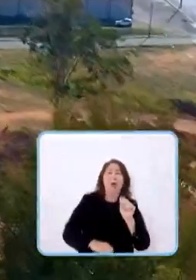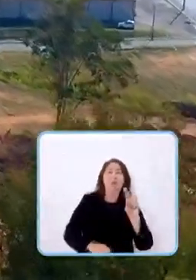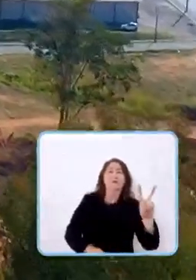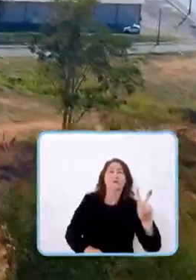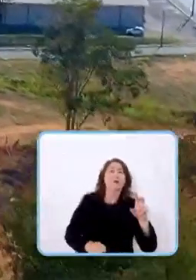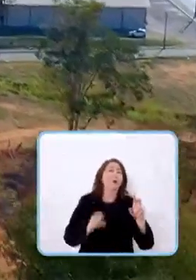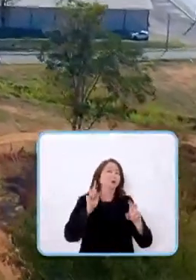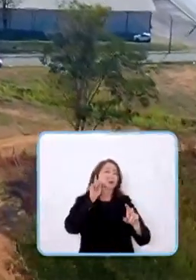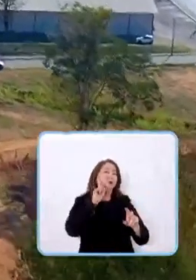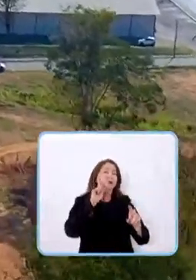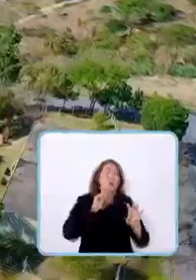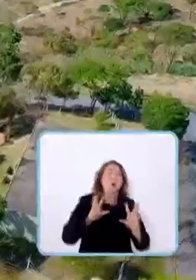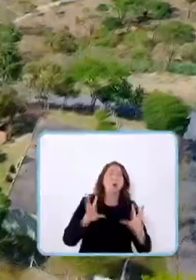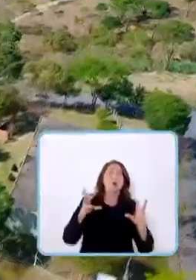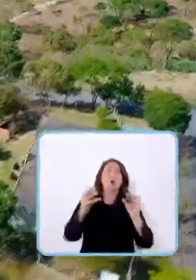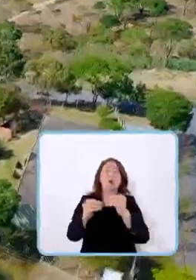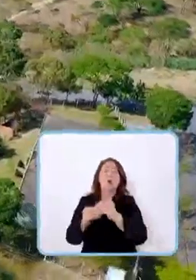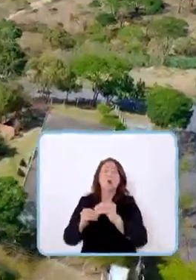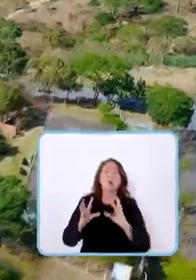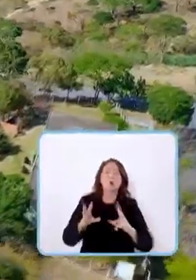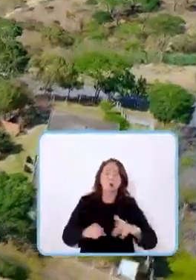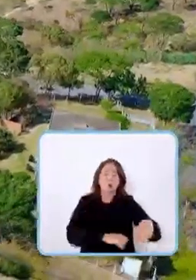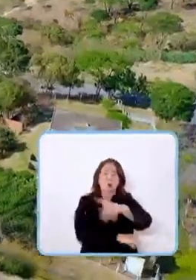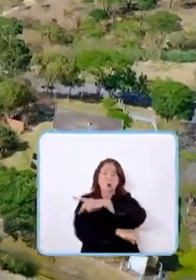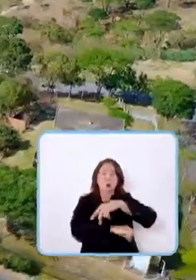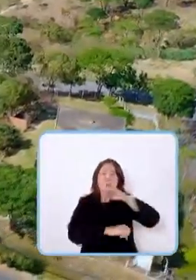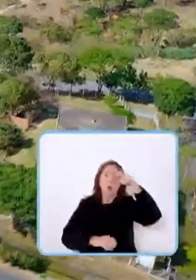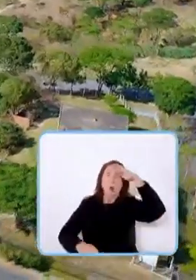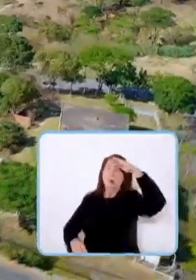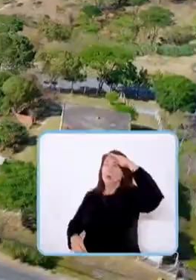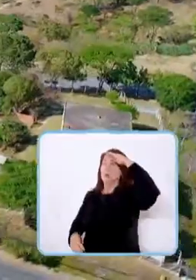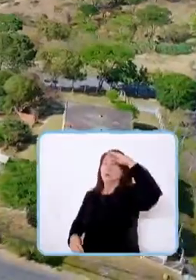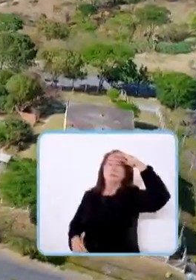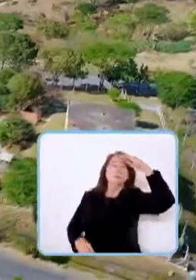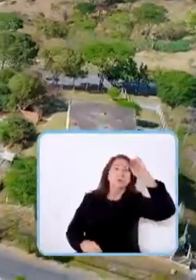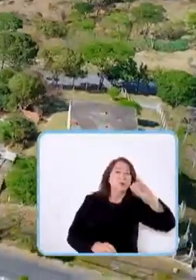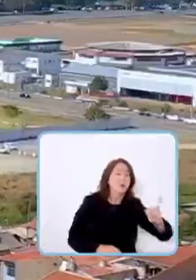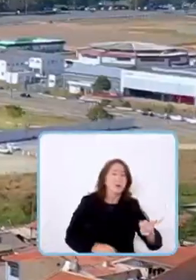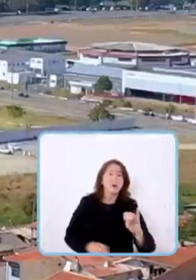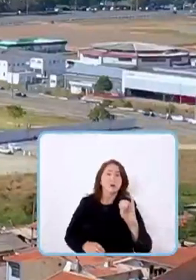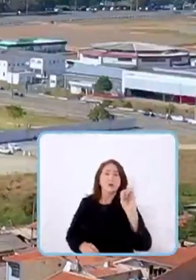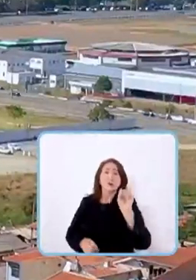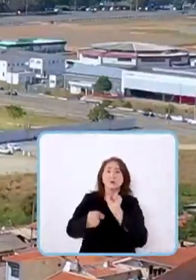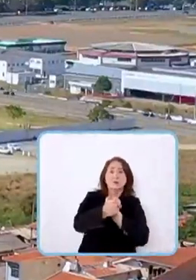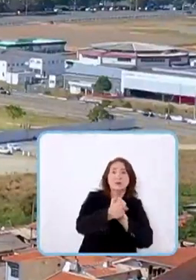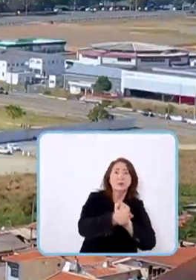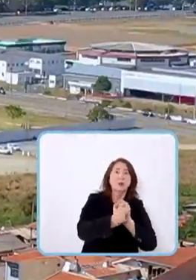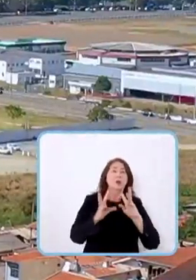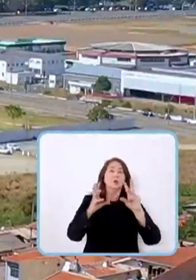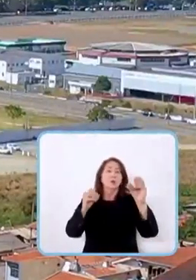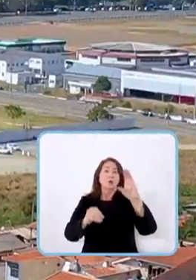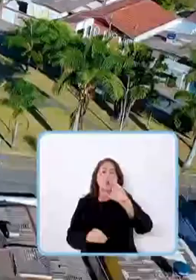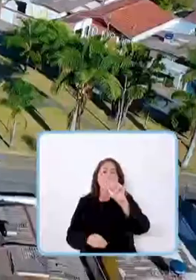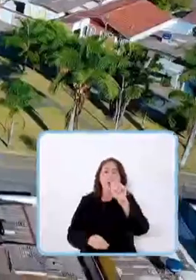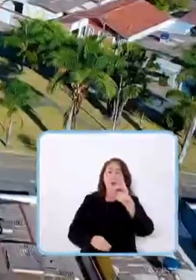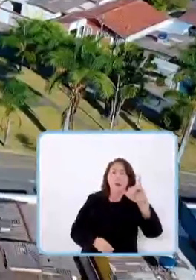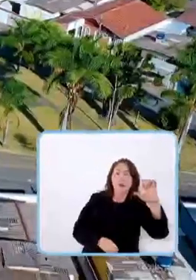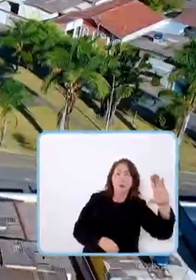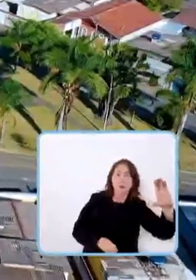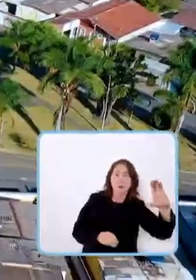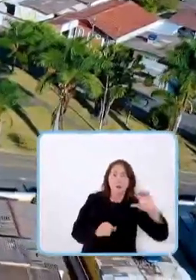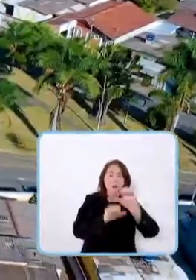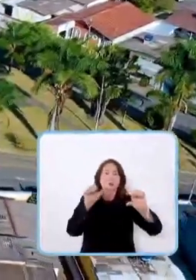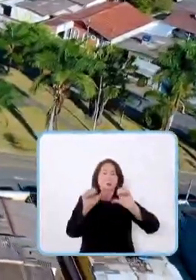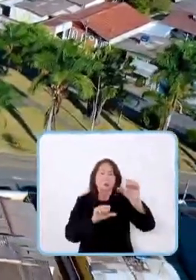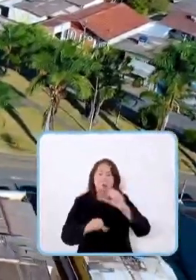para o conjunto habitacional, novo espaço de lazer e mirante no Jardim Esperança, revitalização do Caique, construção